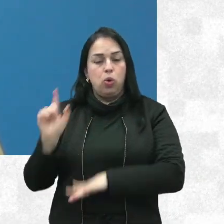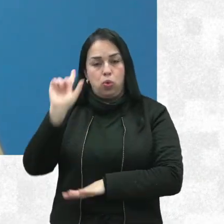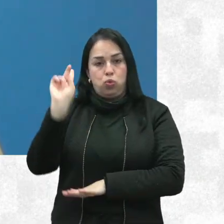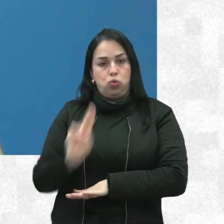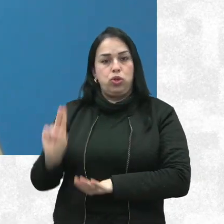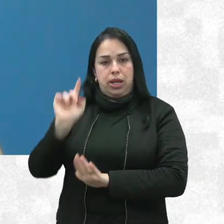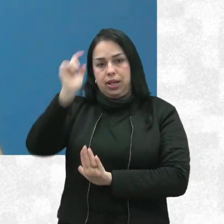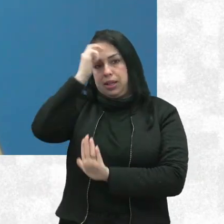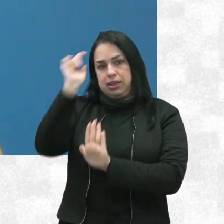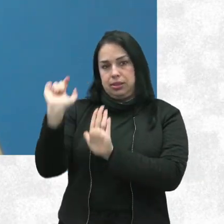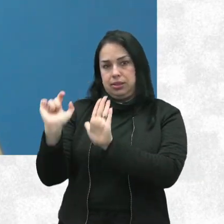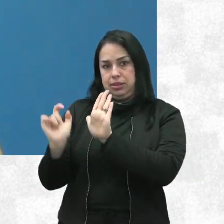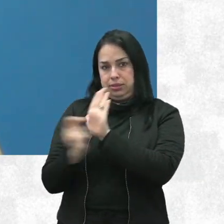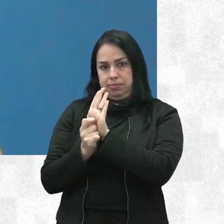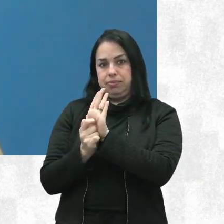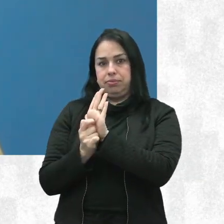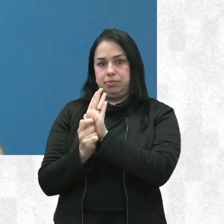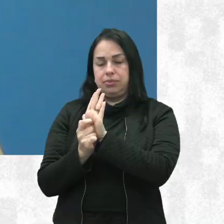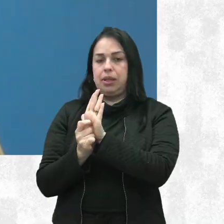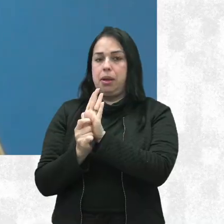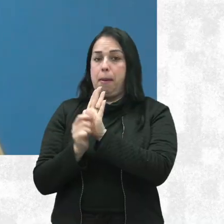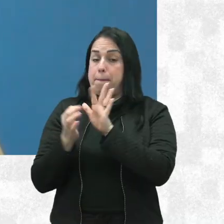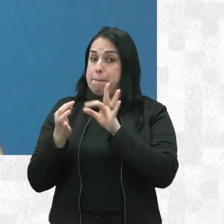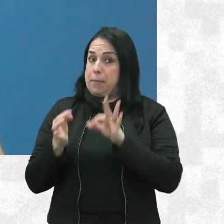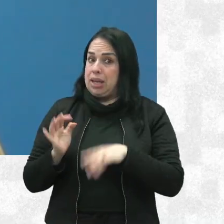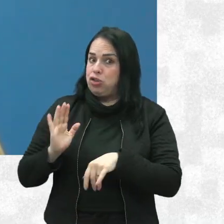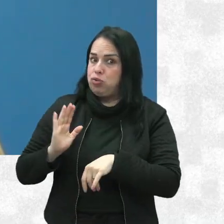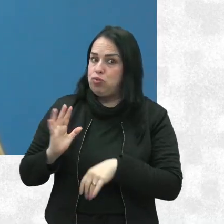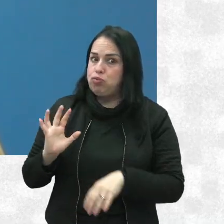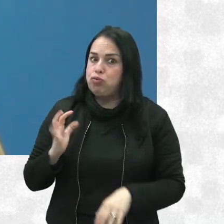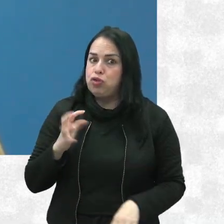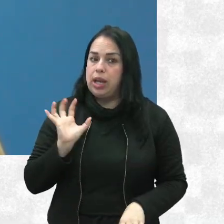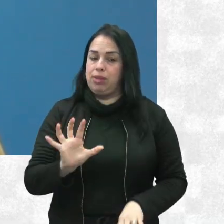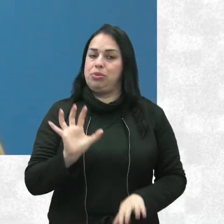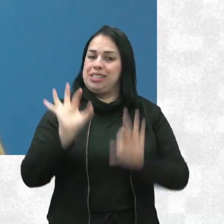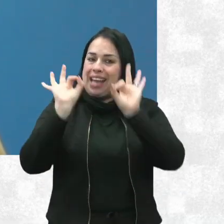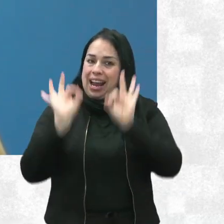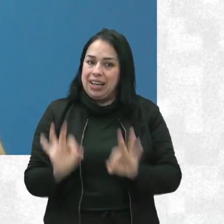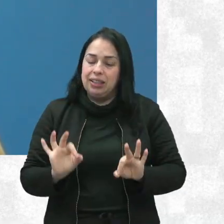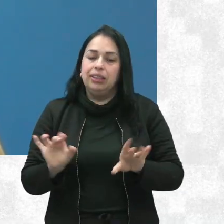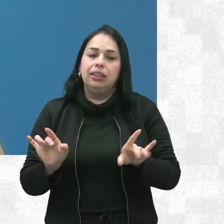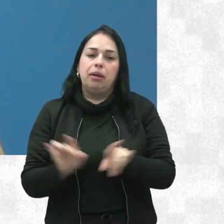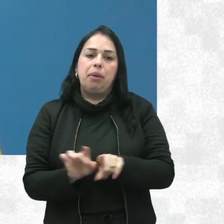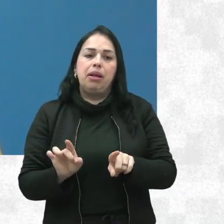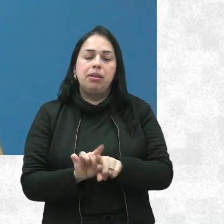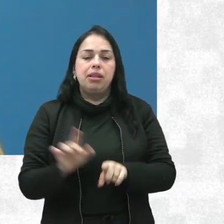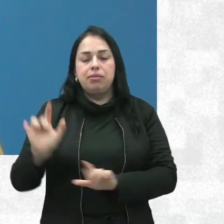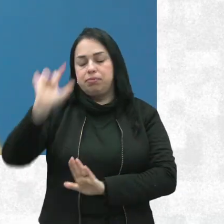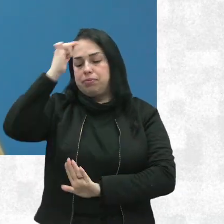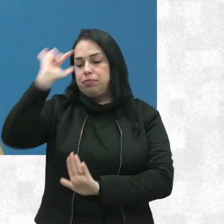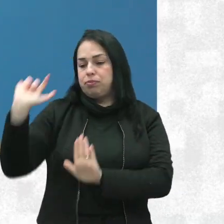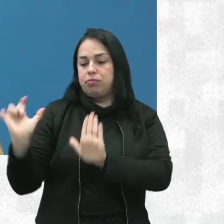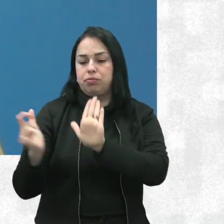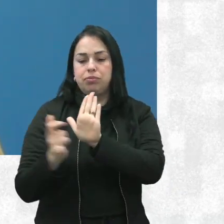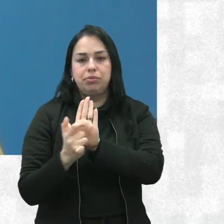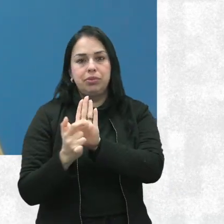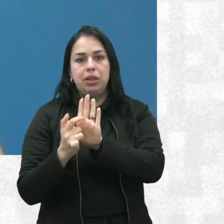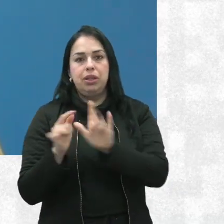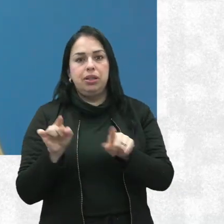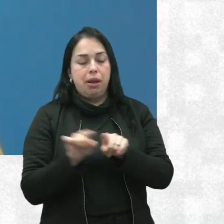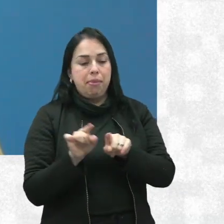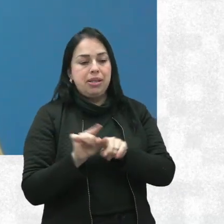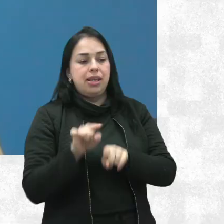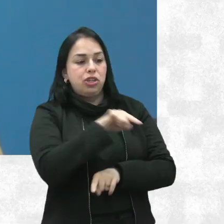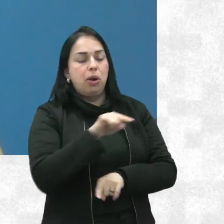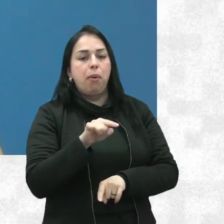da inteligência artificial aplicada de forma correta no agro, ou seja, fazer com que a inteligência artificial